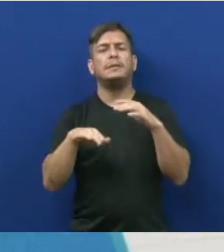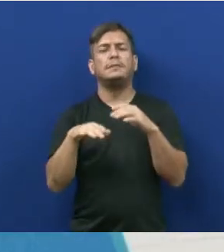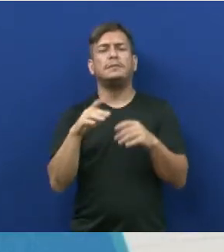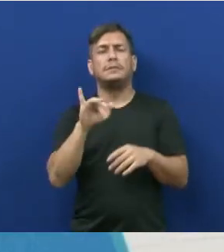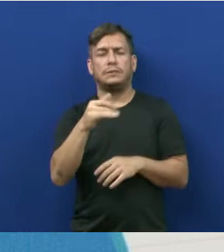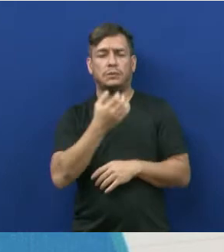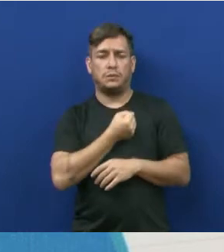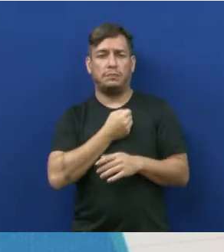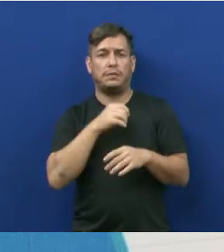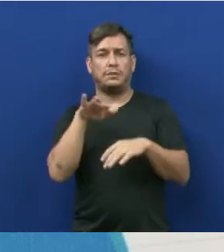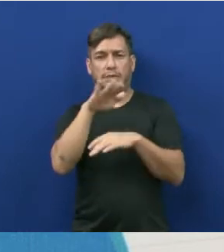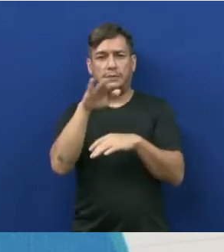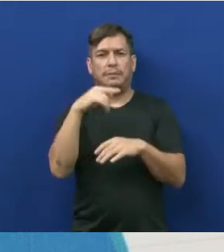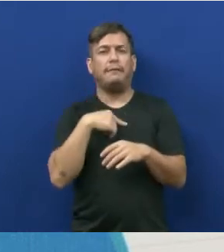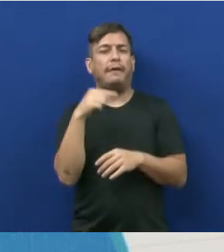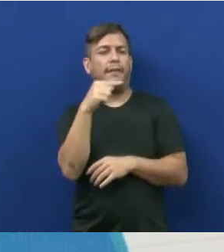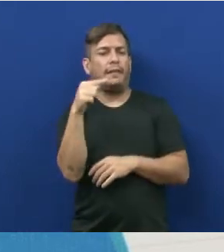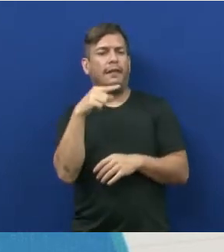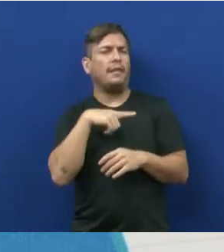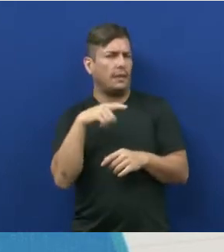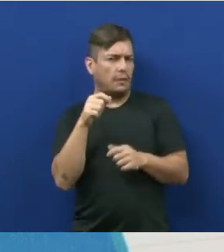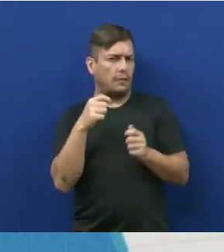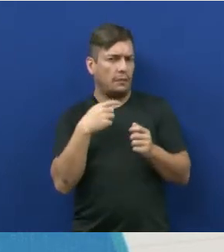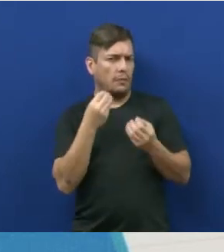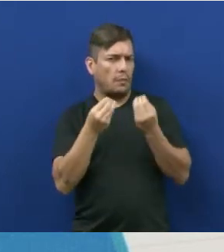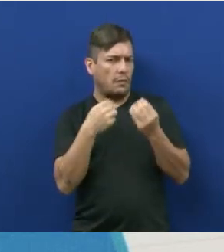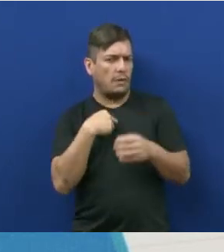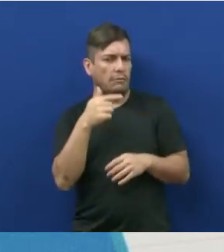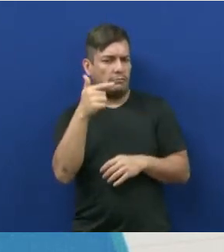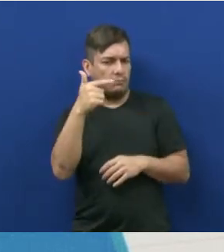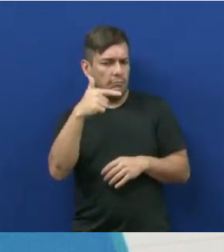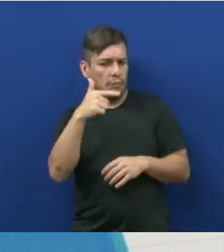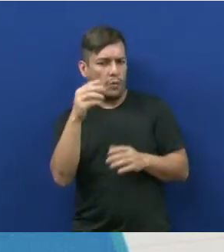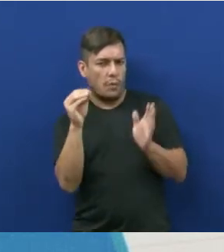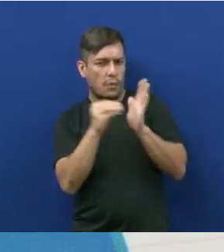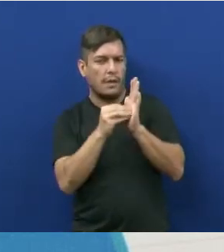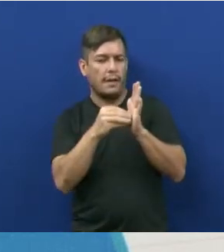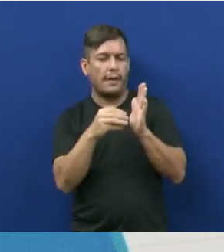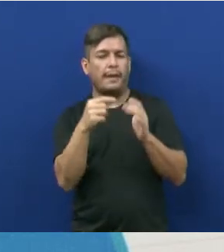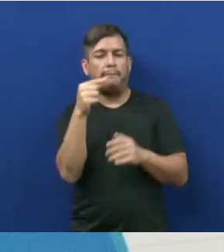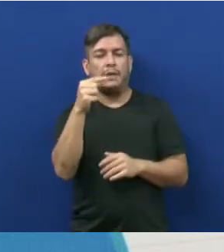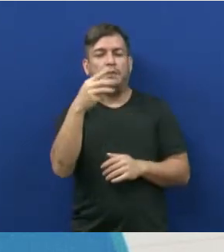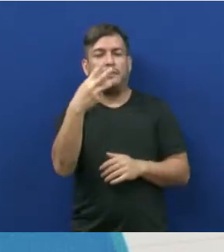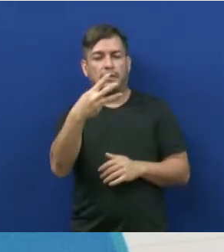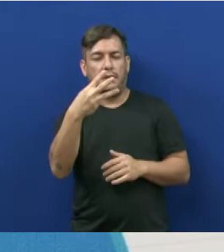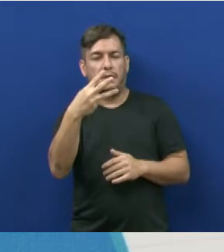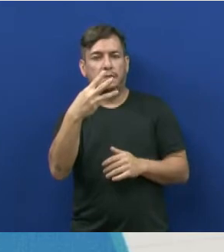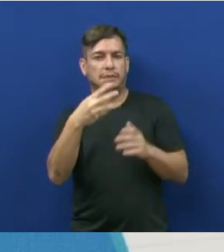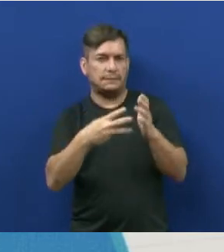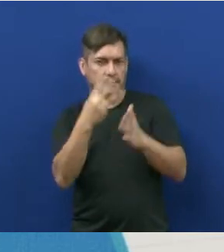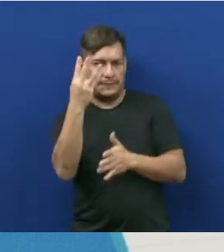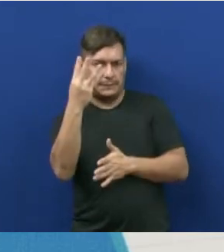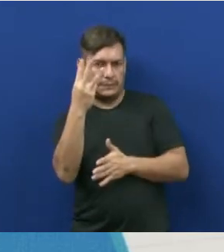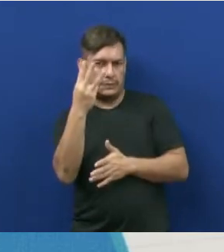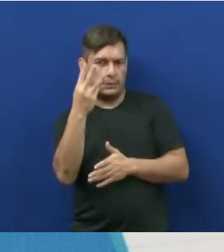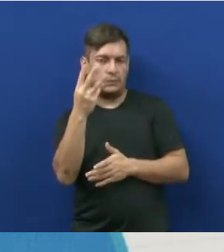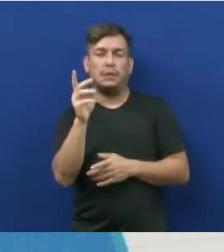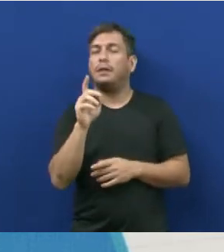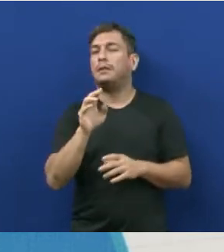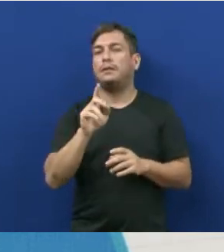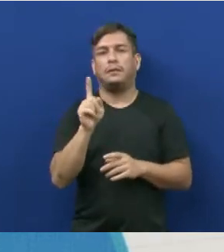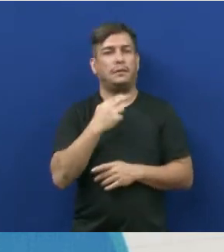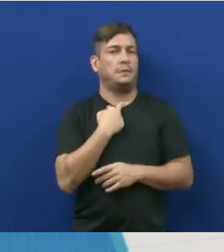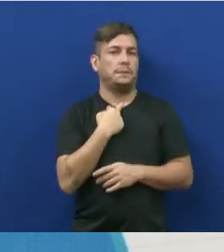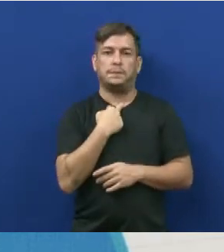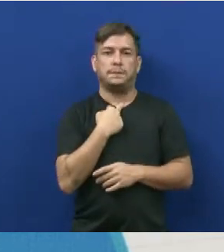for negativo? Tem como eu repetir o número menos 3 vezes ou uma quantidade negativa? Não. Nesse caso,